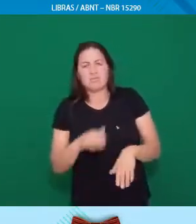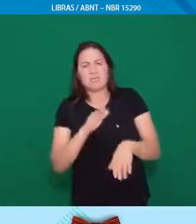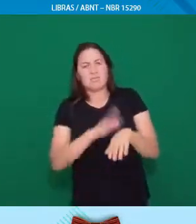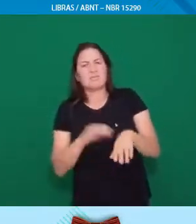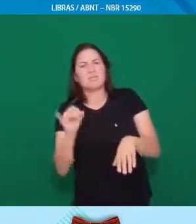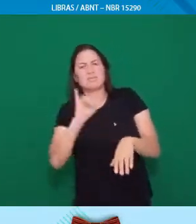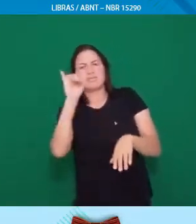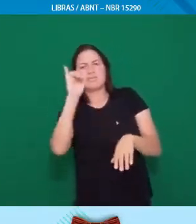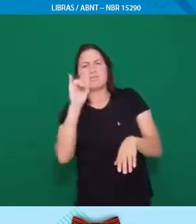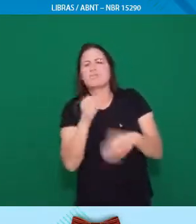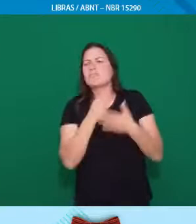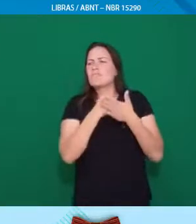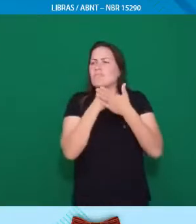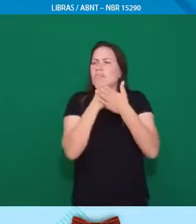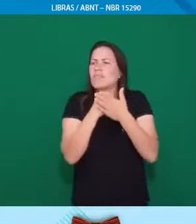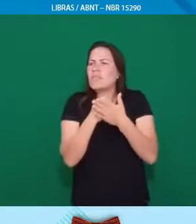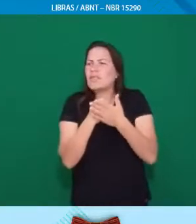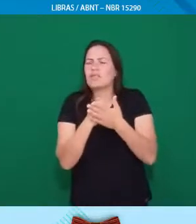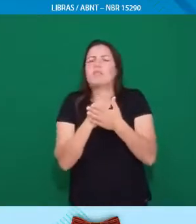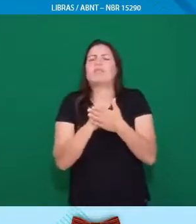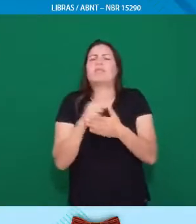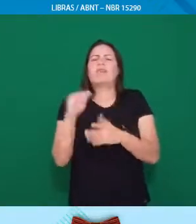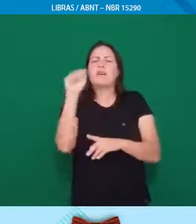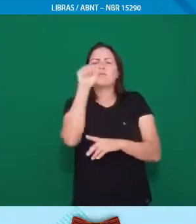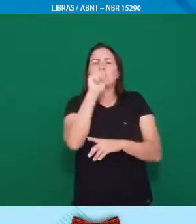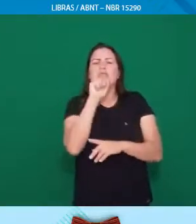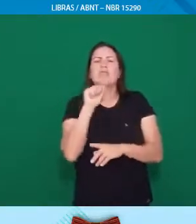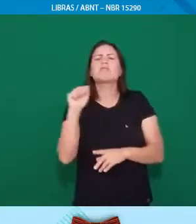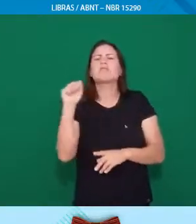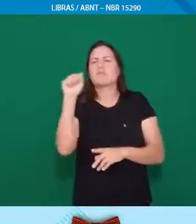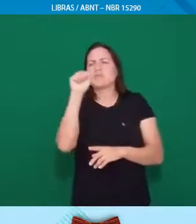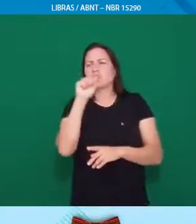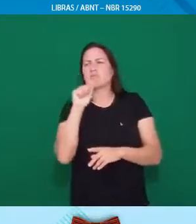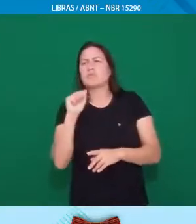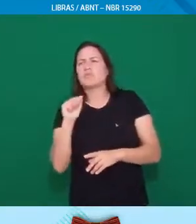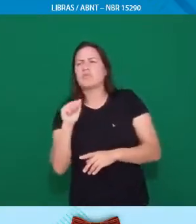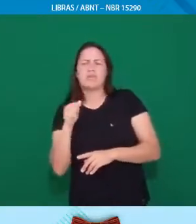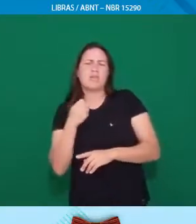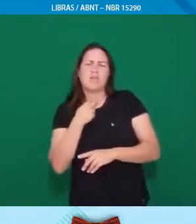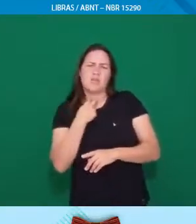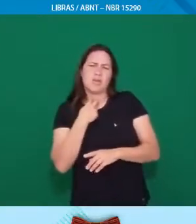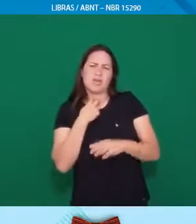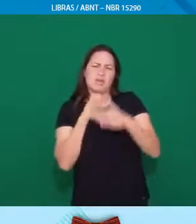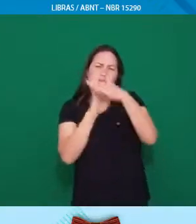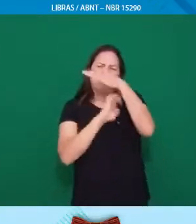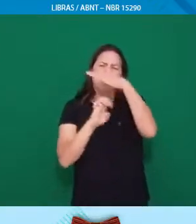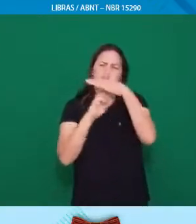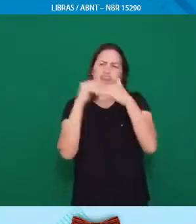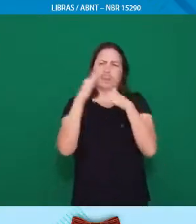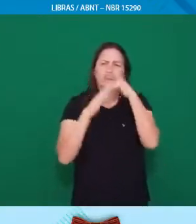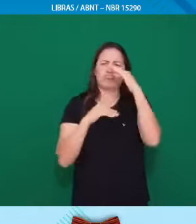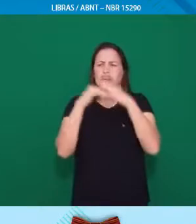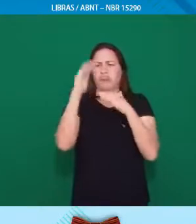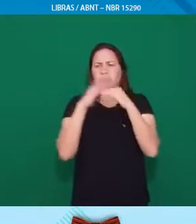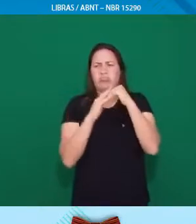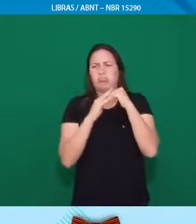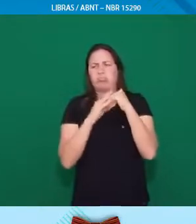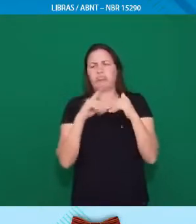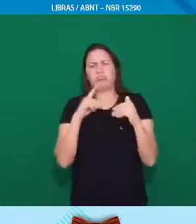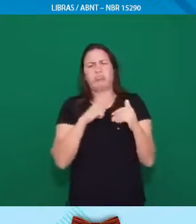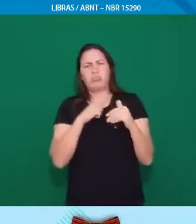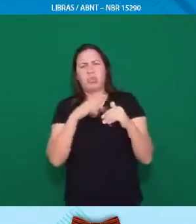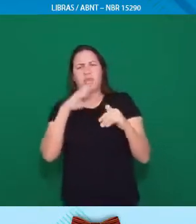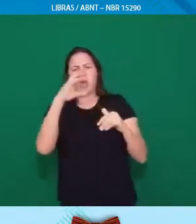o princípio maior de tudo eu a princípio do associativismo podem não ser uma cooperativa cooperativa Na